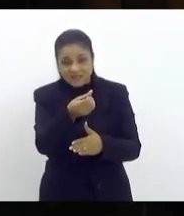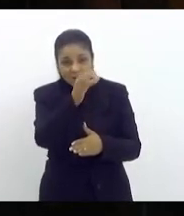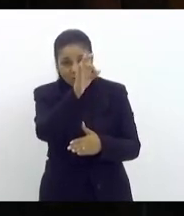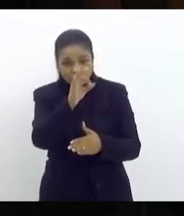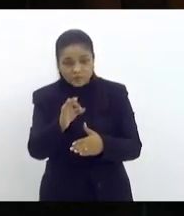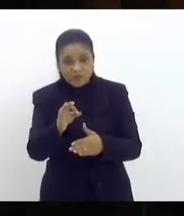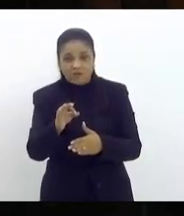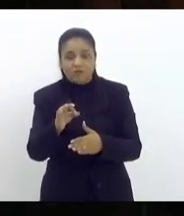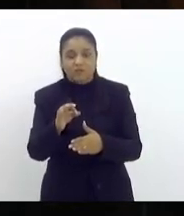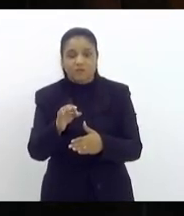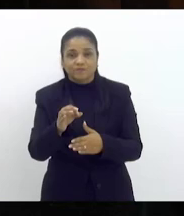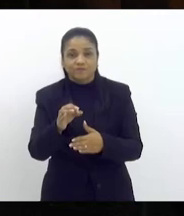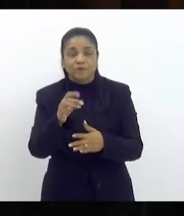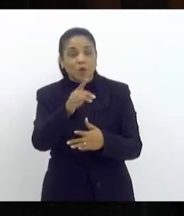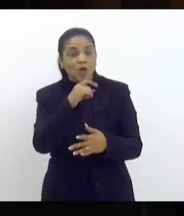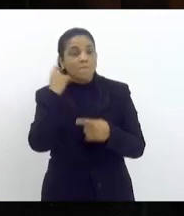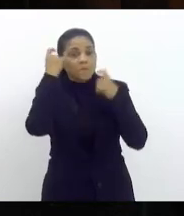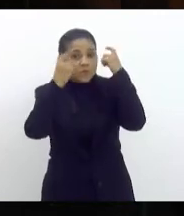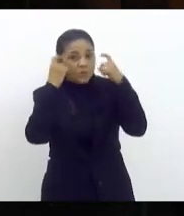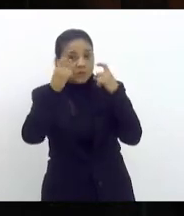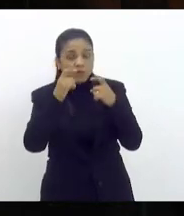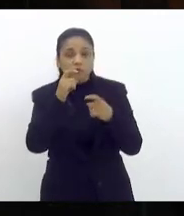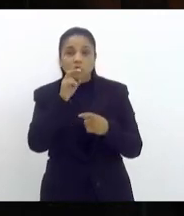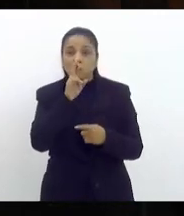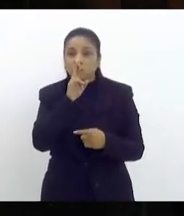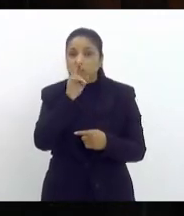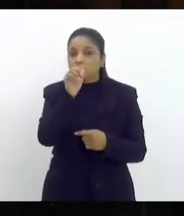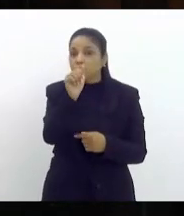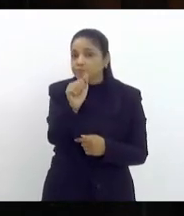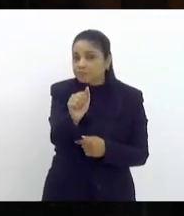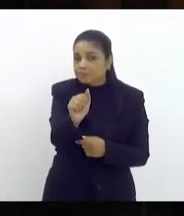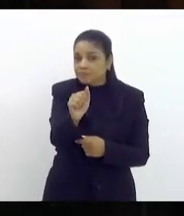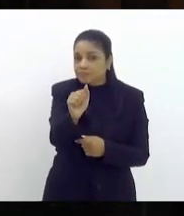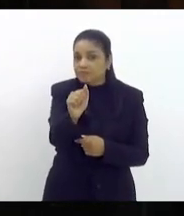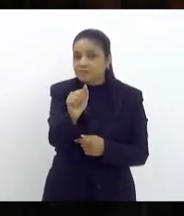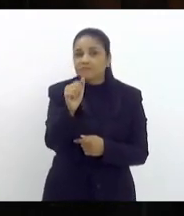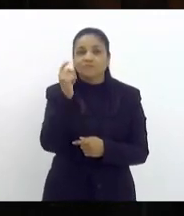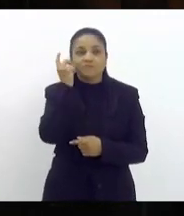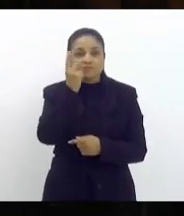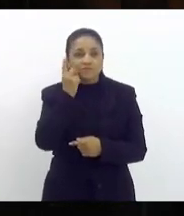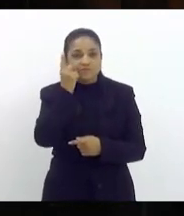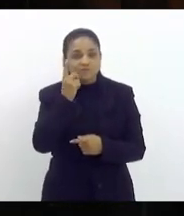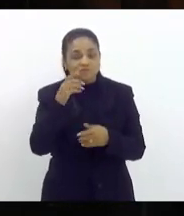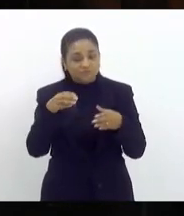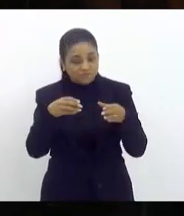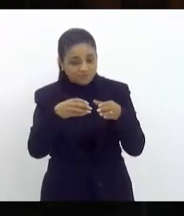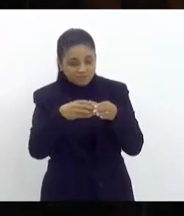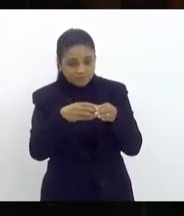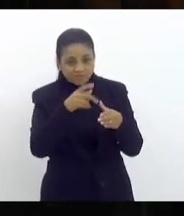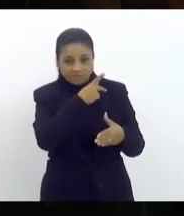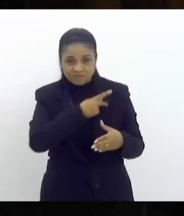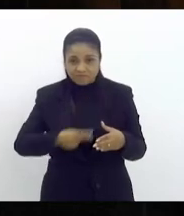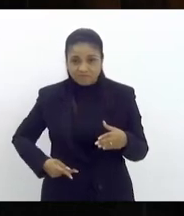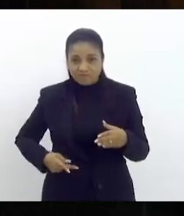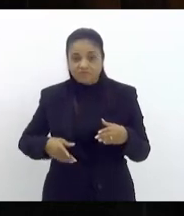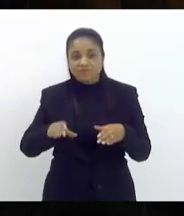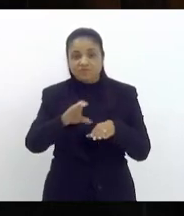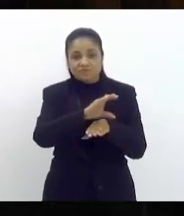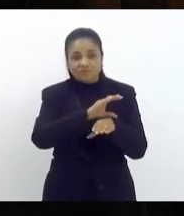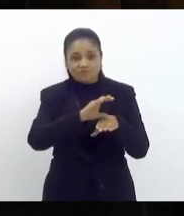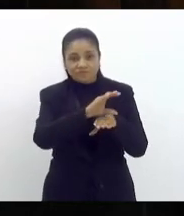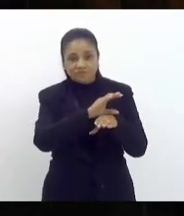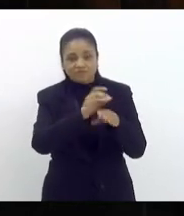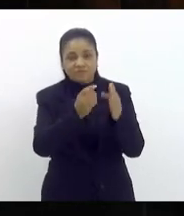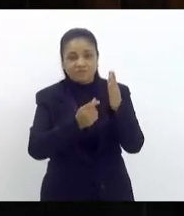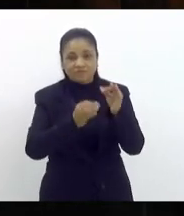a preocupação do deputado Rodrigo Amorim que é uma pessoa que nosso presidente da comissão de constituição e justiça que defende o